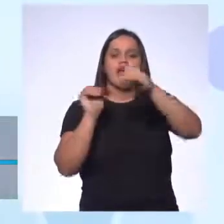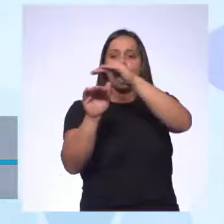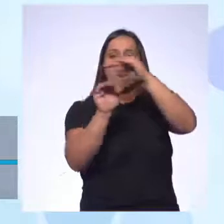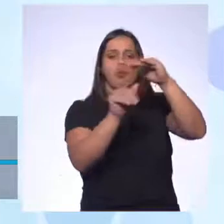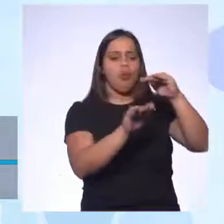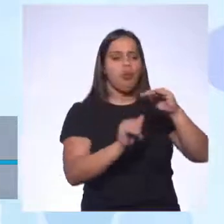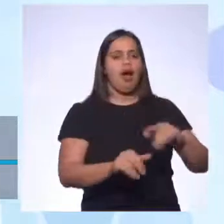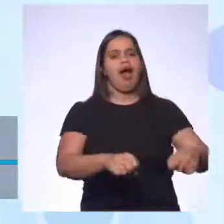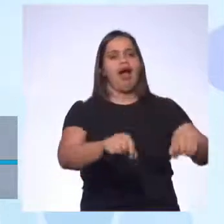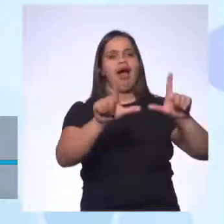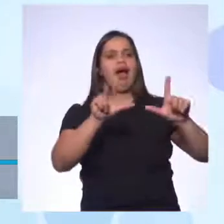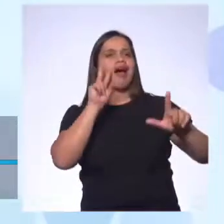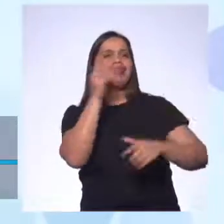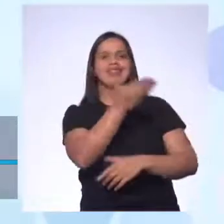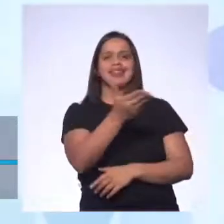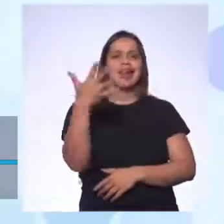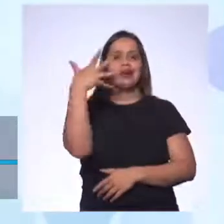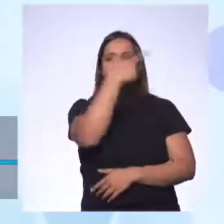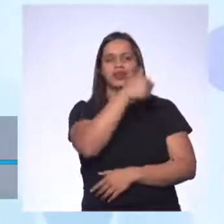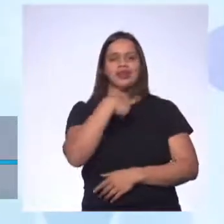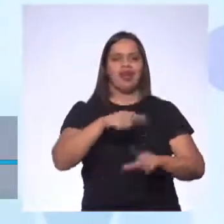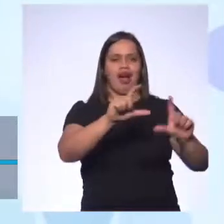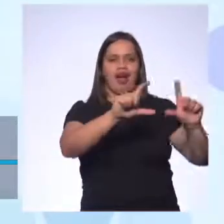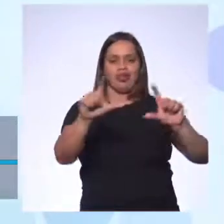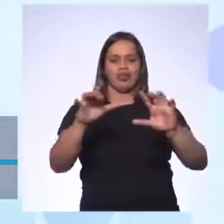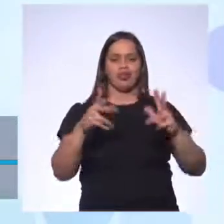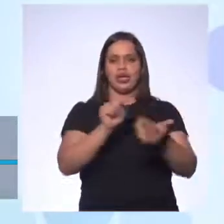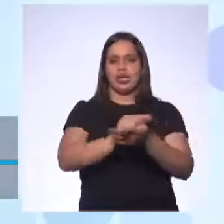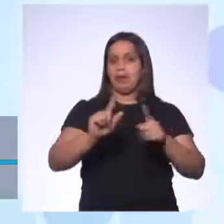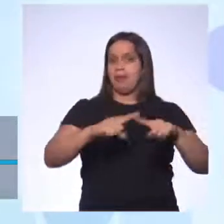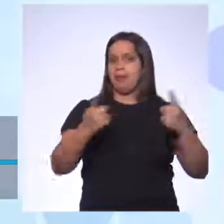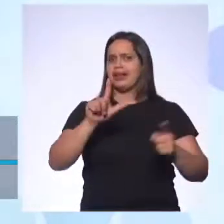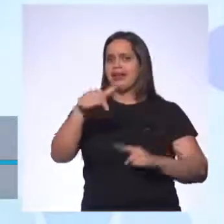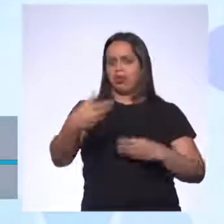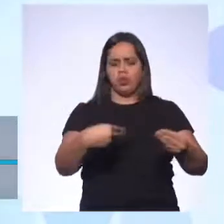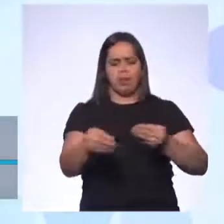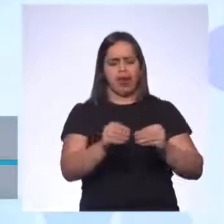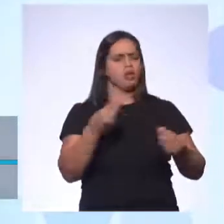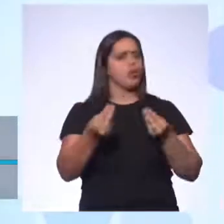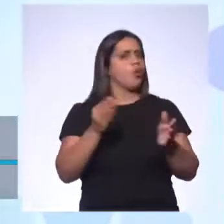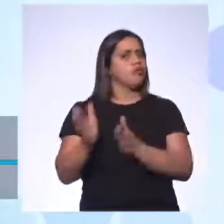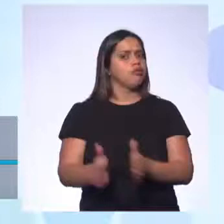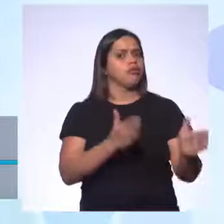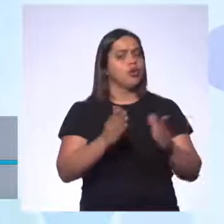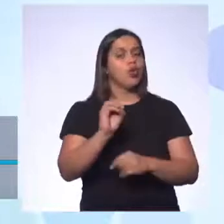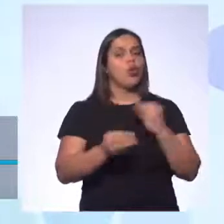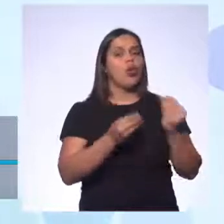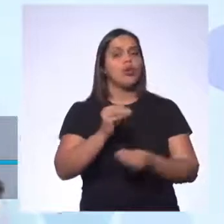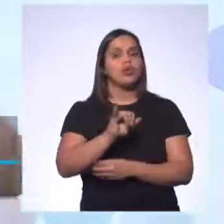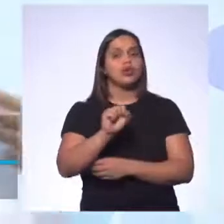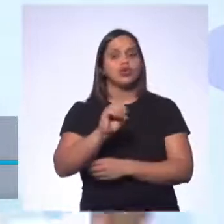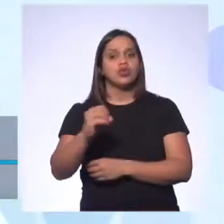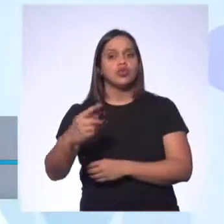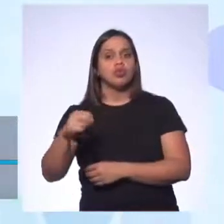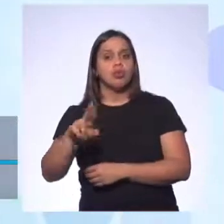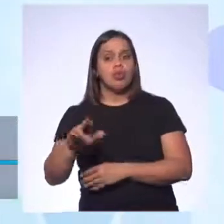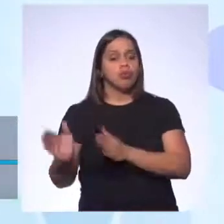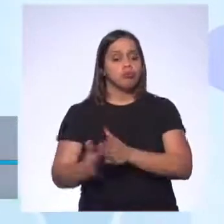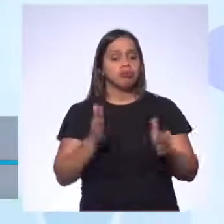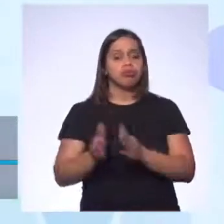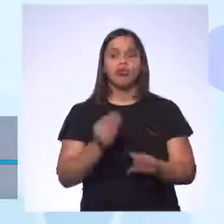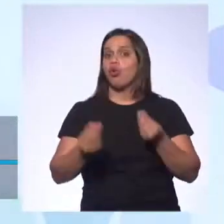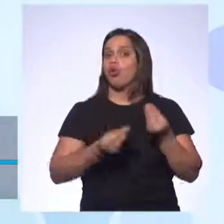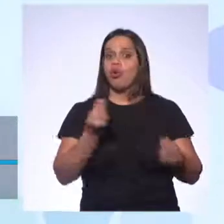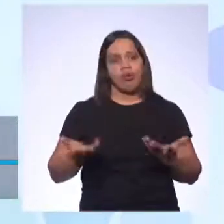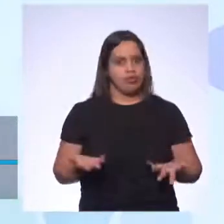mas e depois, o que eu vou fazer com esse isopor, com esse plástico? Como é que esse plástico foi produzido? Como é que esse isopor foi produzido? Se eu for colocar tudo isso na